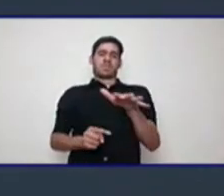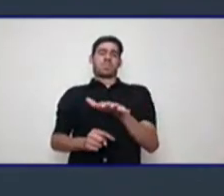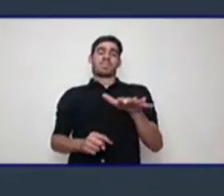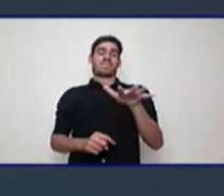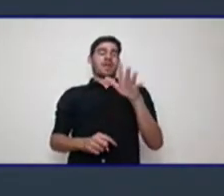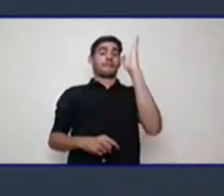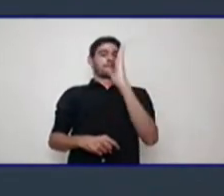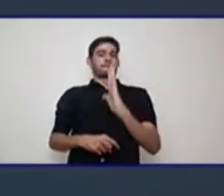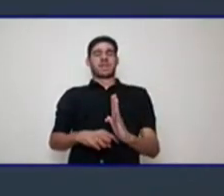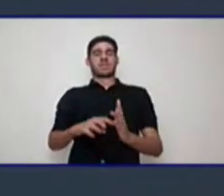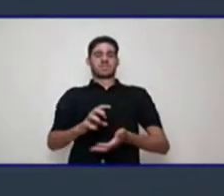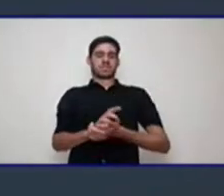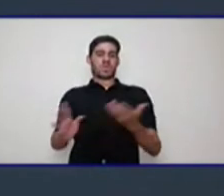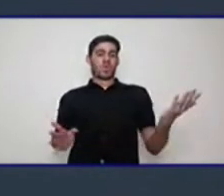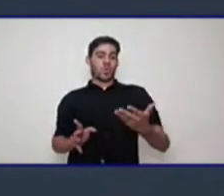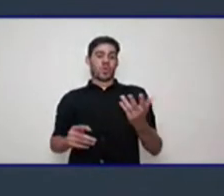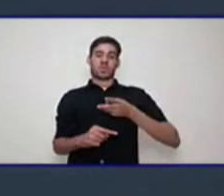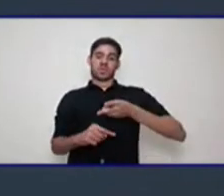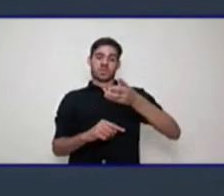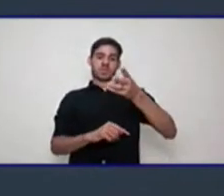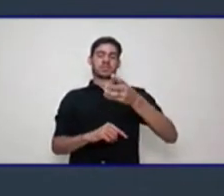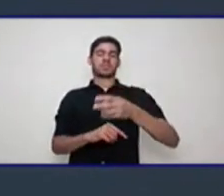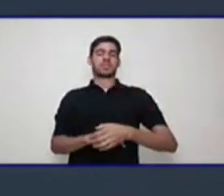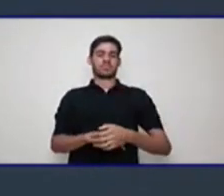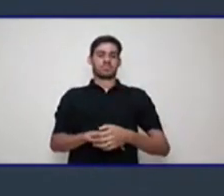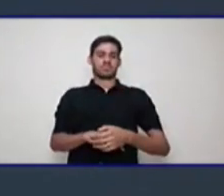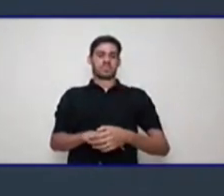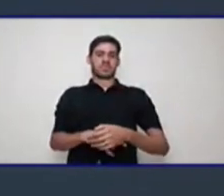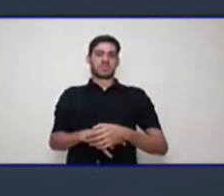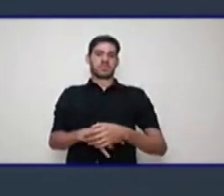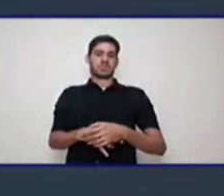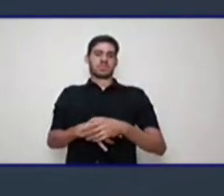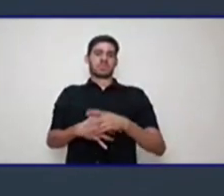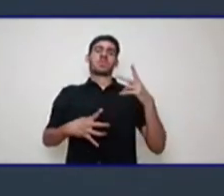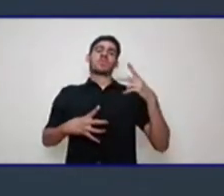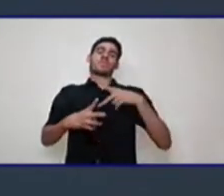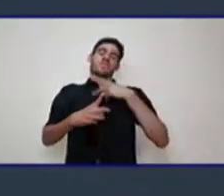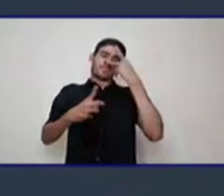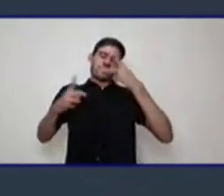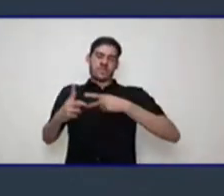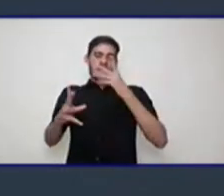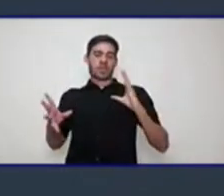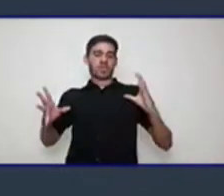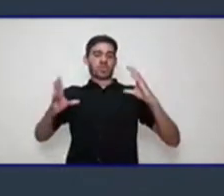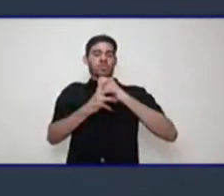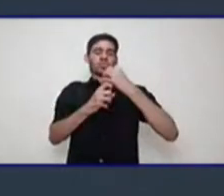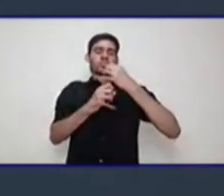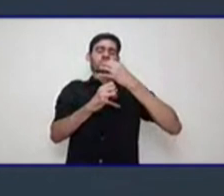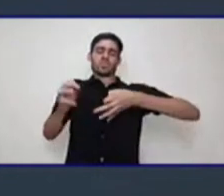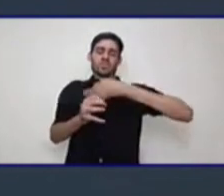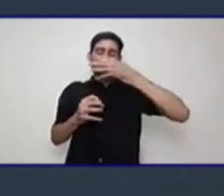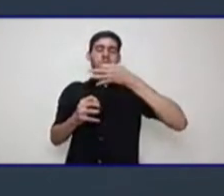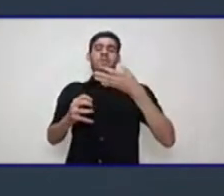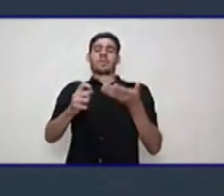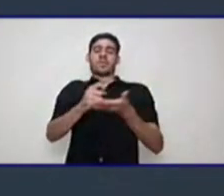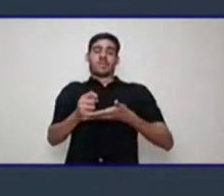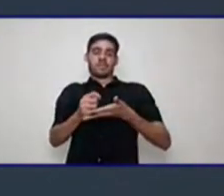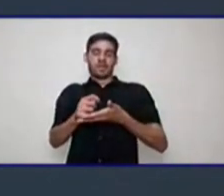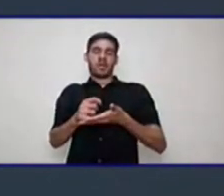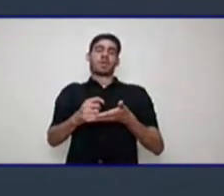nacional hoje e sempre. Imprimindo esse conjunto de argumentos, quais sejam fundamentalmente o de